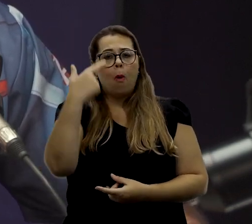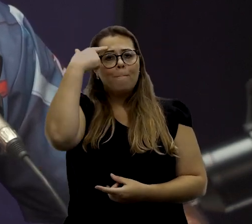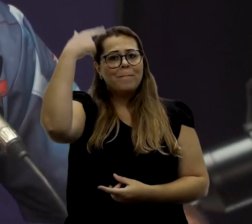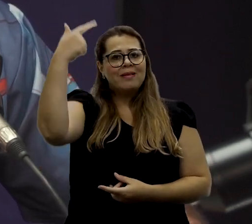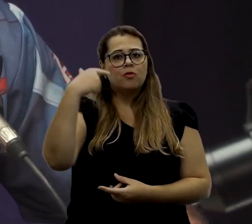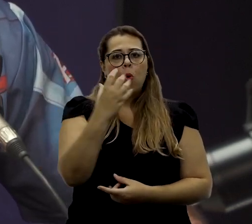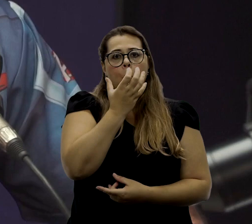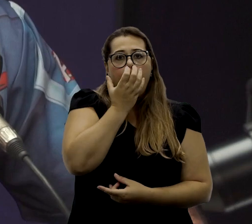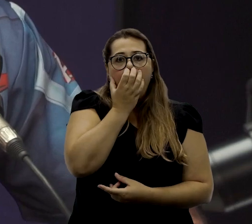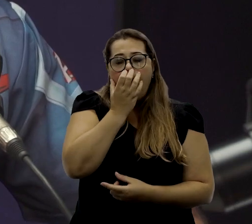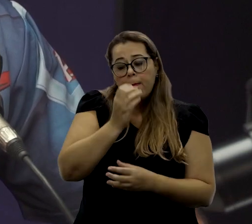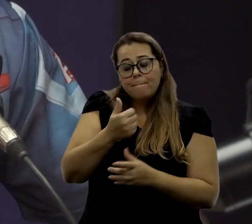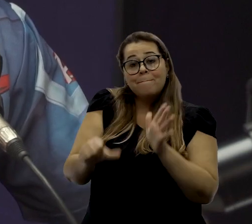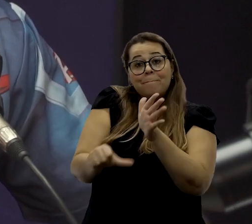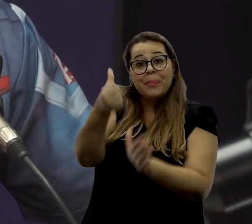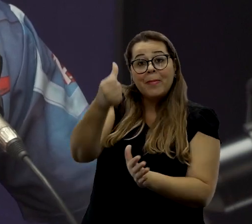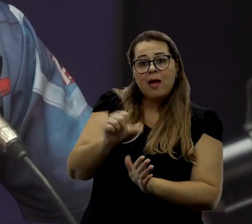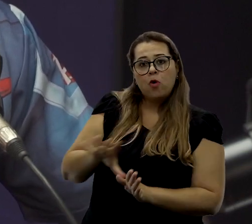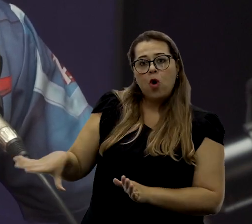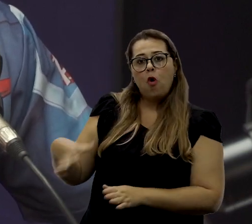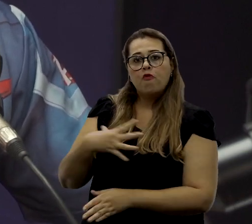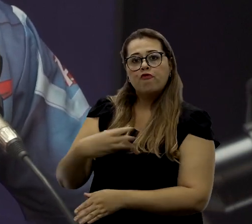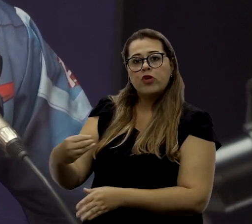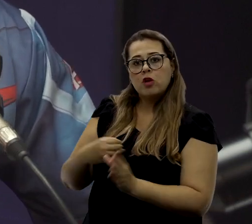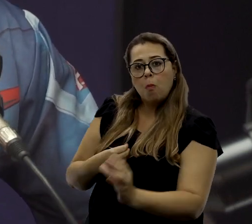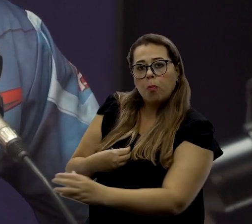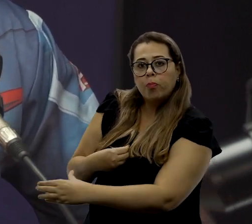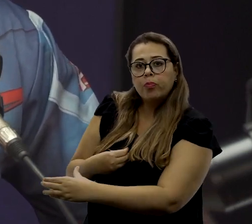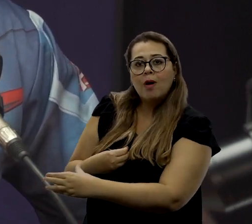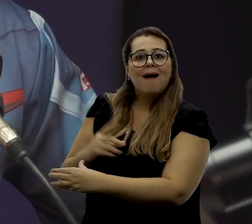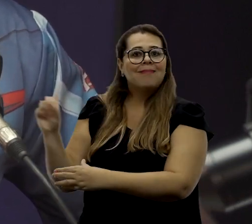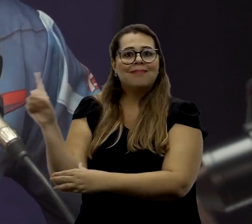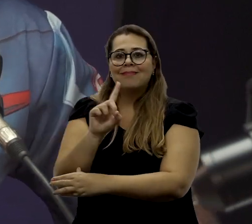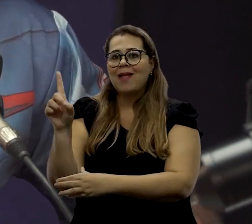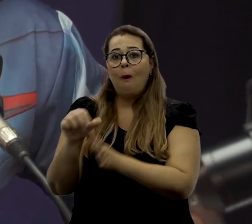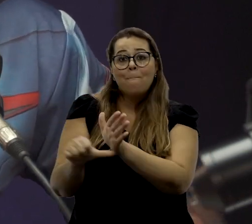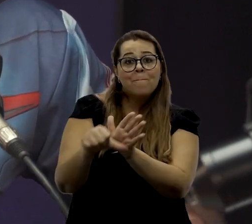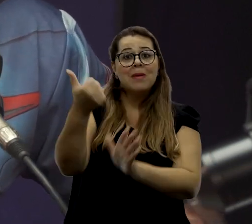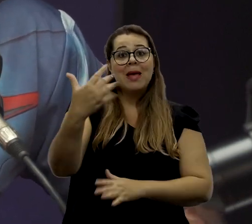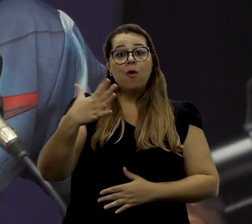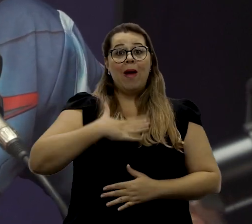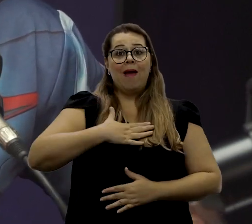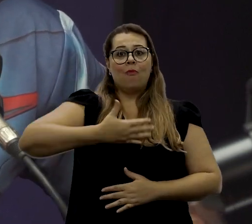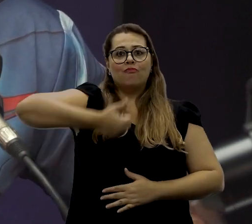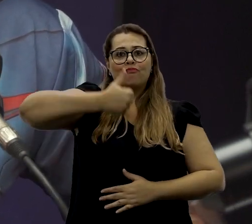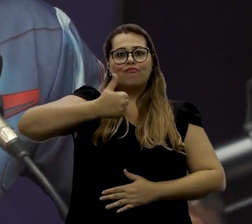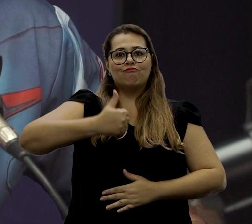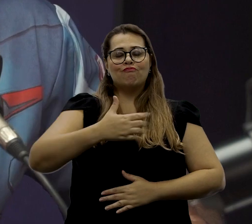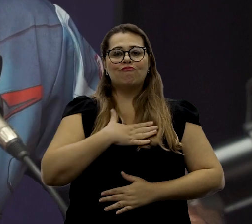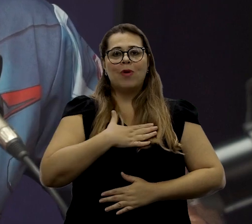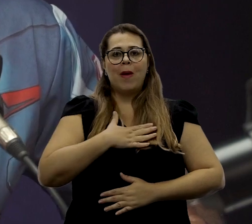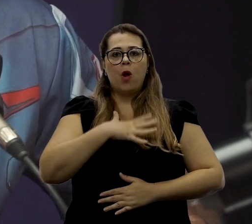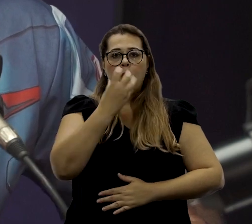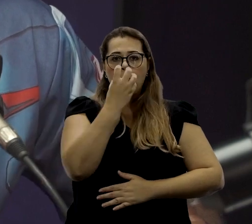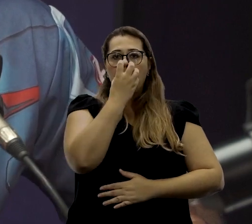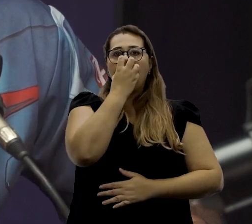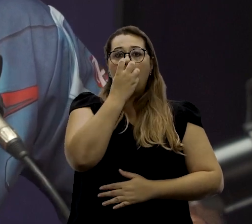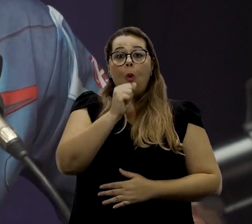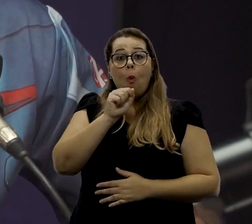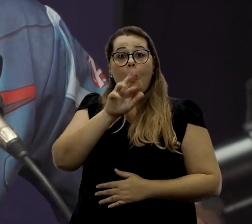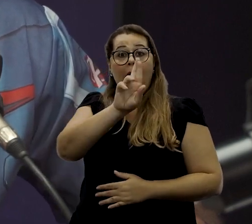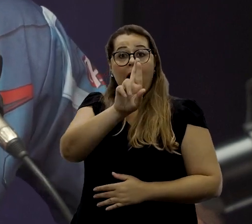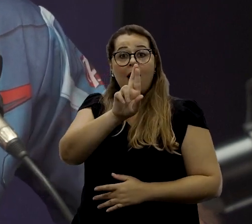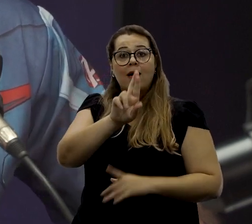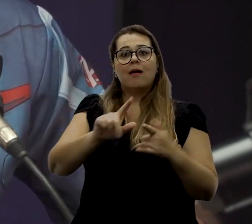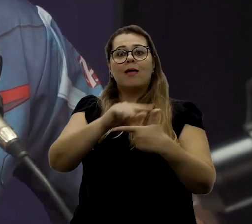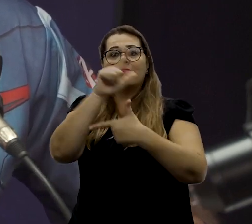você tem que colocar máscara e você respirar para depois você colocar em outra pessoa. E isso acontece muito na sociedade hoje. As pessoas tentam colocar máscara